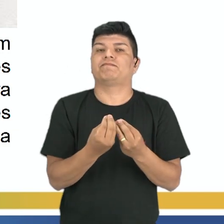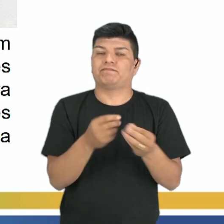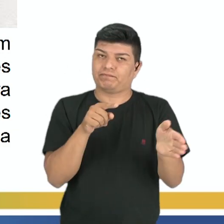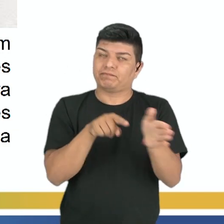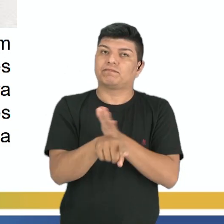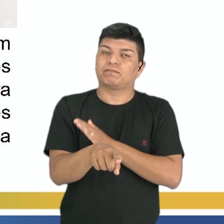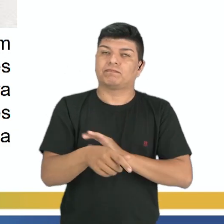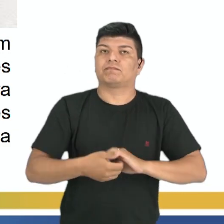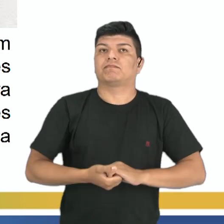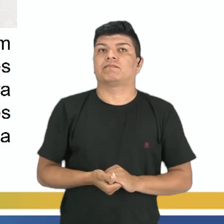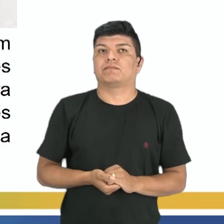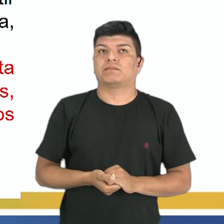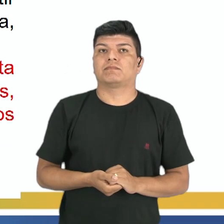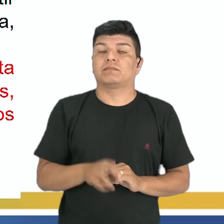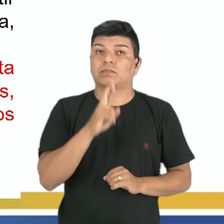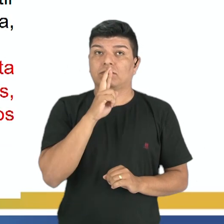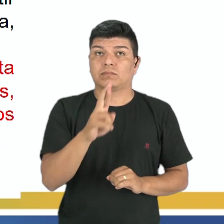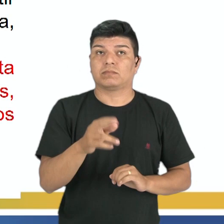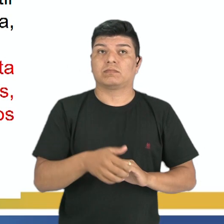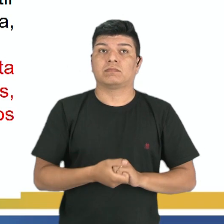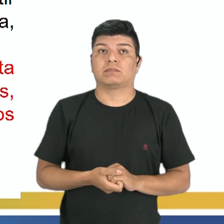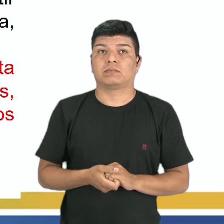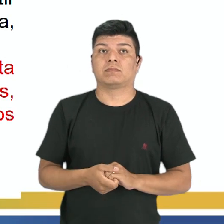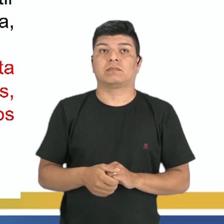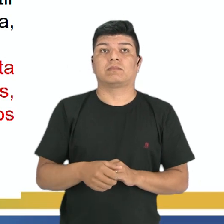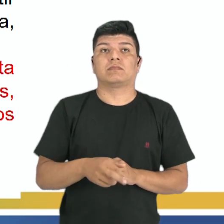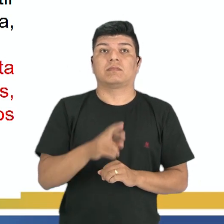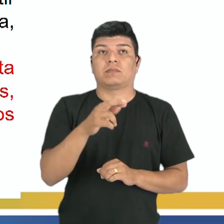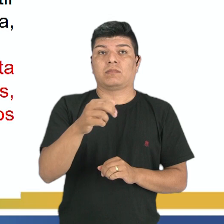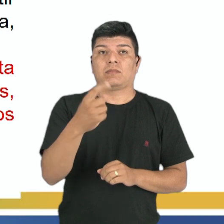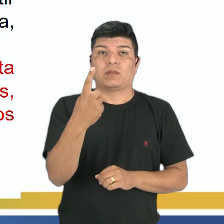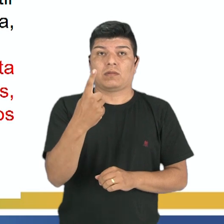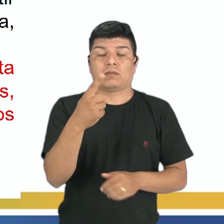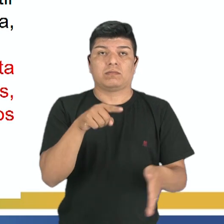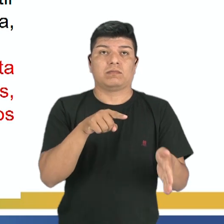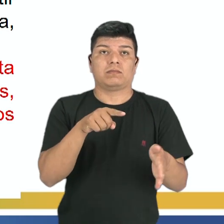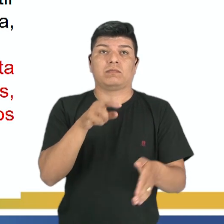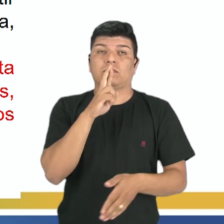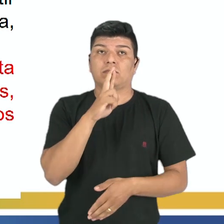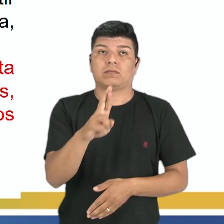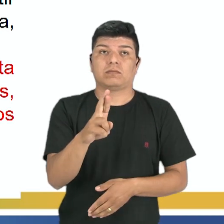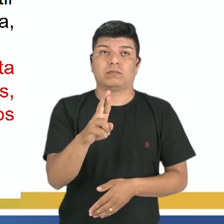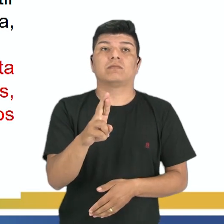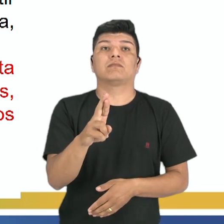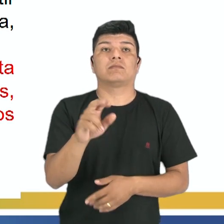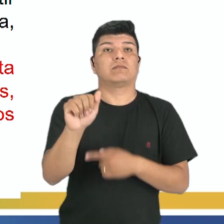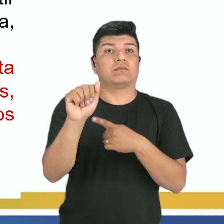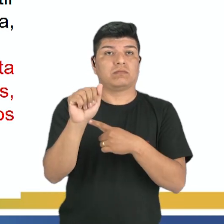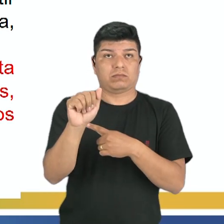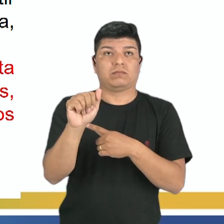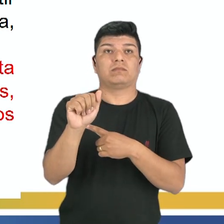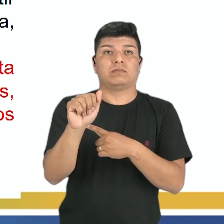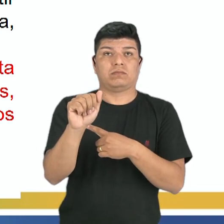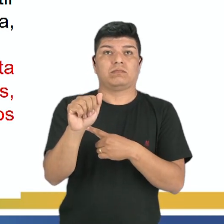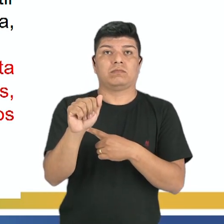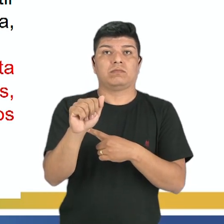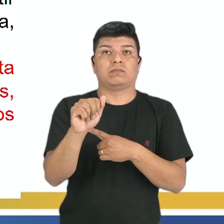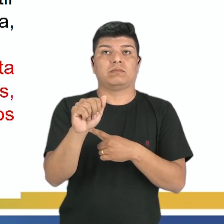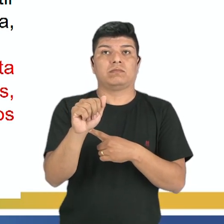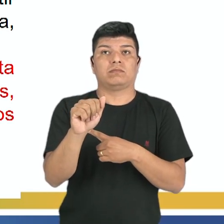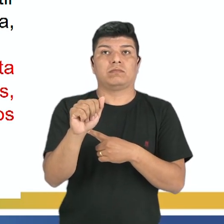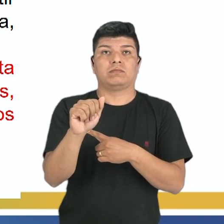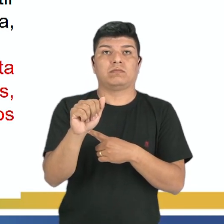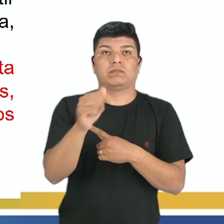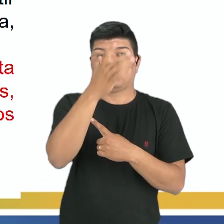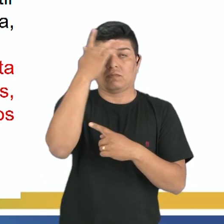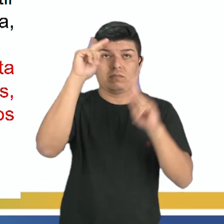né? Vamos lá para as respostas. Então, a 1, né? As pinturas rupestres são evidências materiais do desenvolvimento intelectual